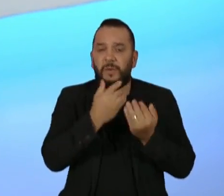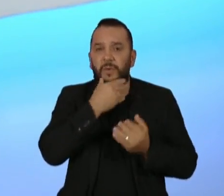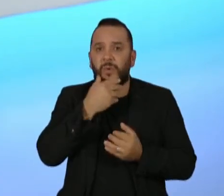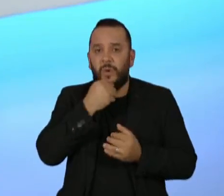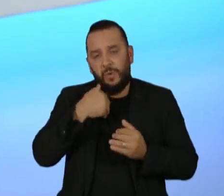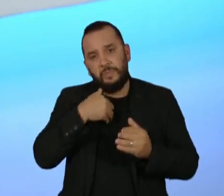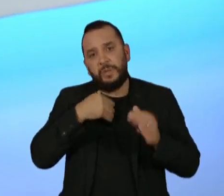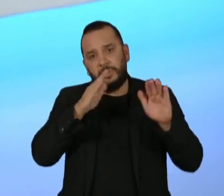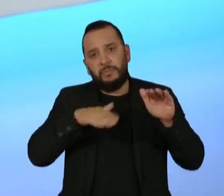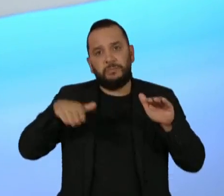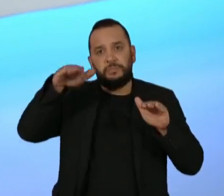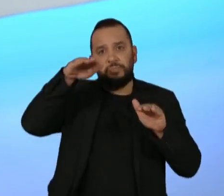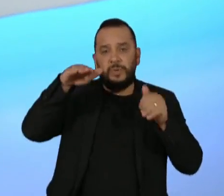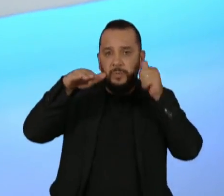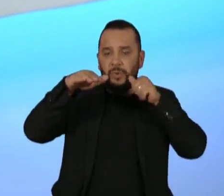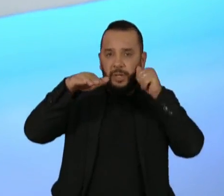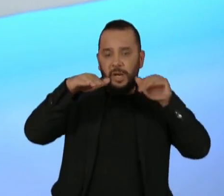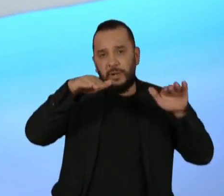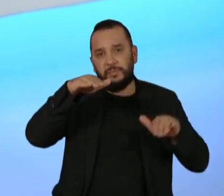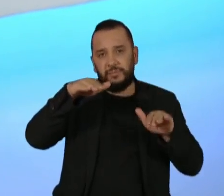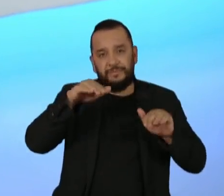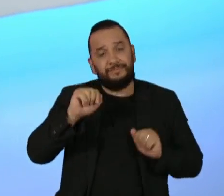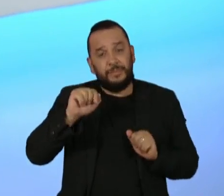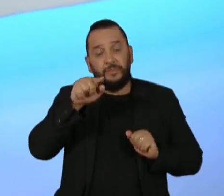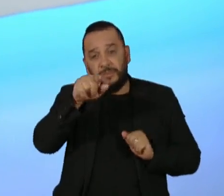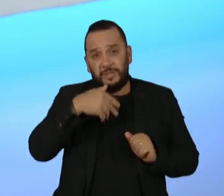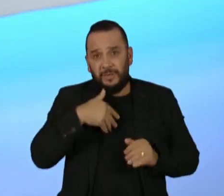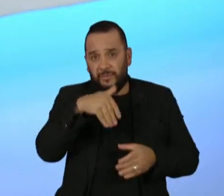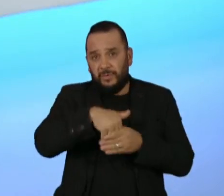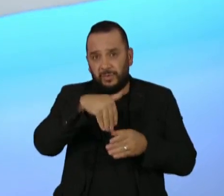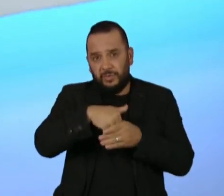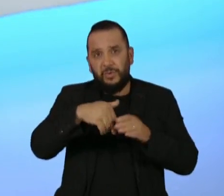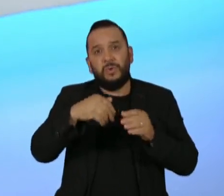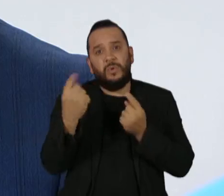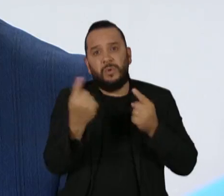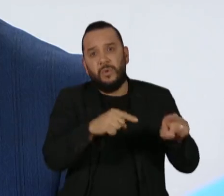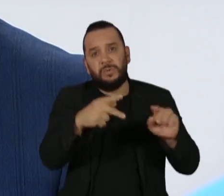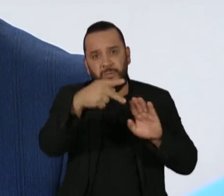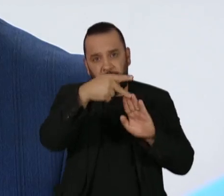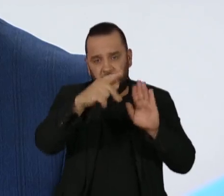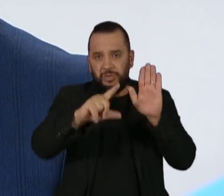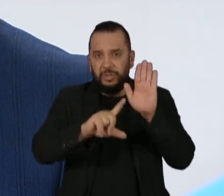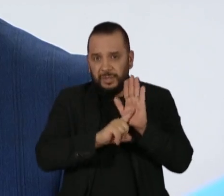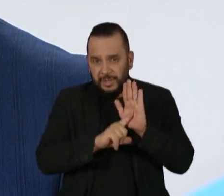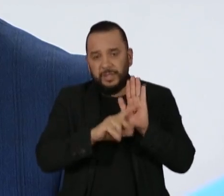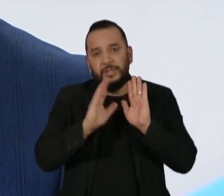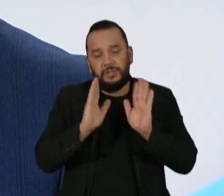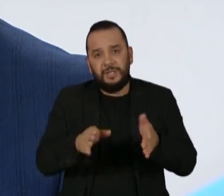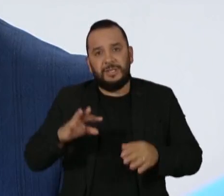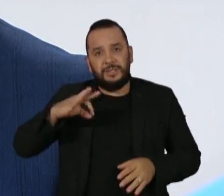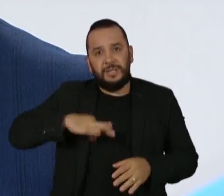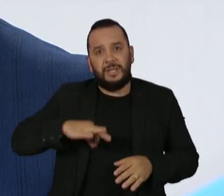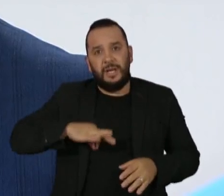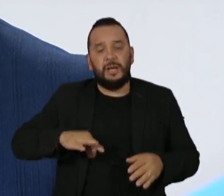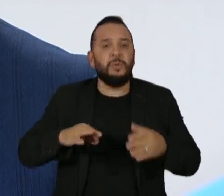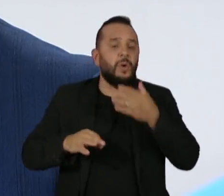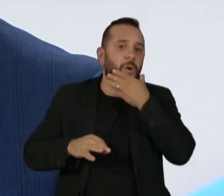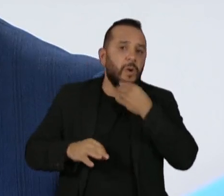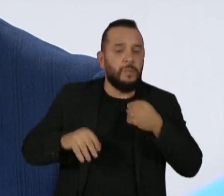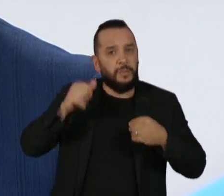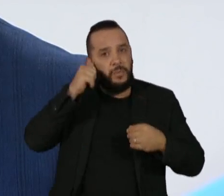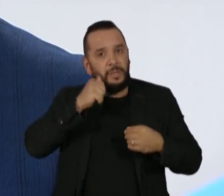O senhor recentemente votou contra aquele projeto de lei que equipara o salário de homens e mulheres quando